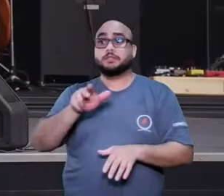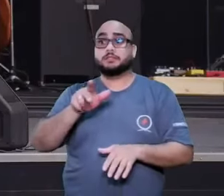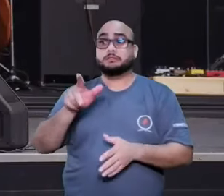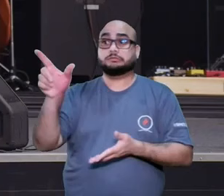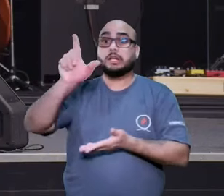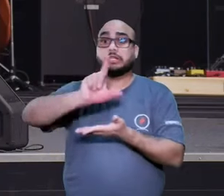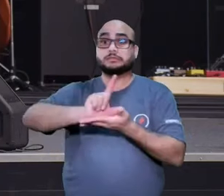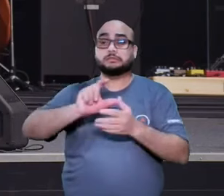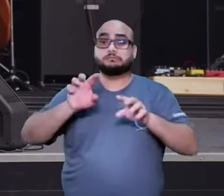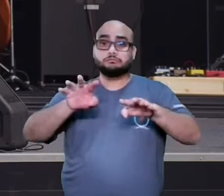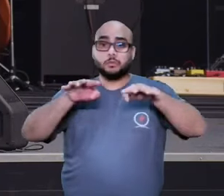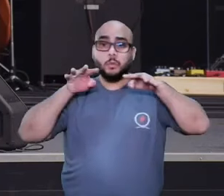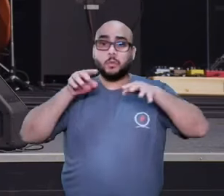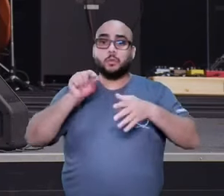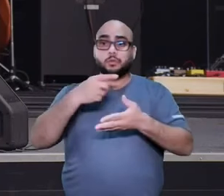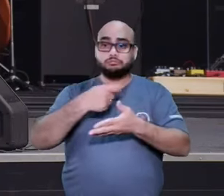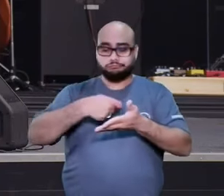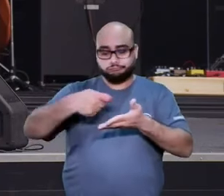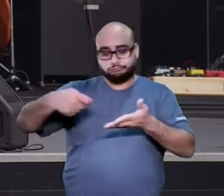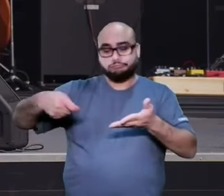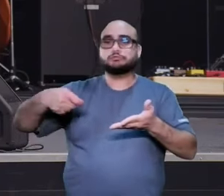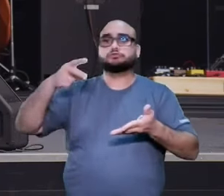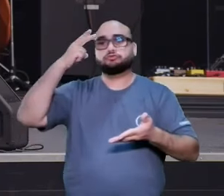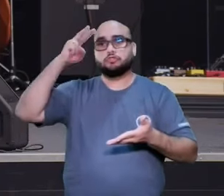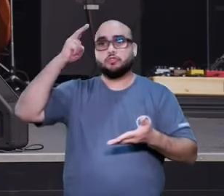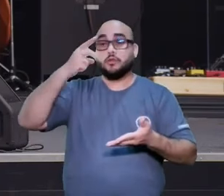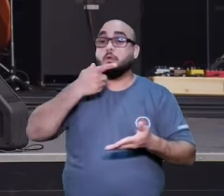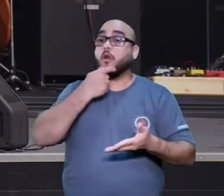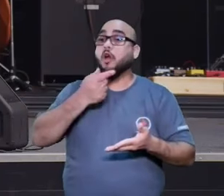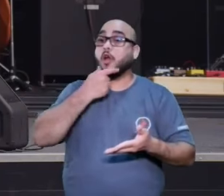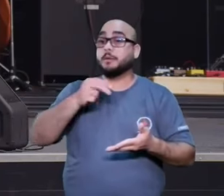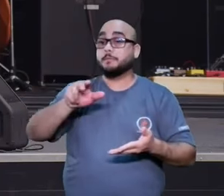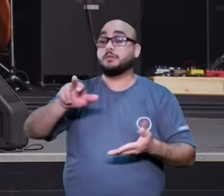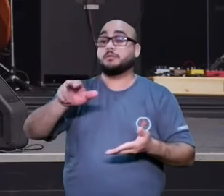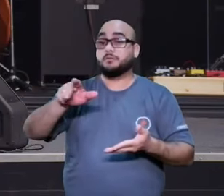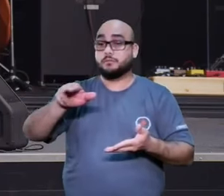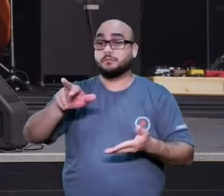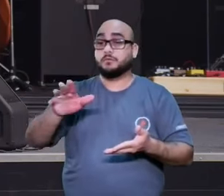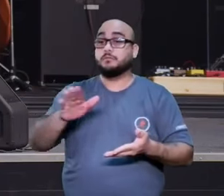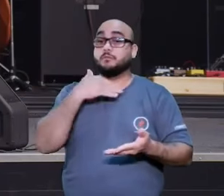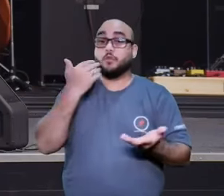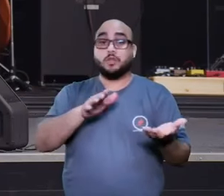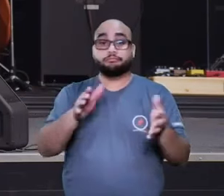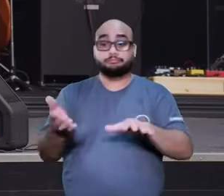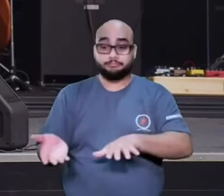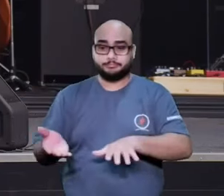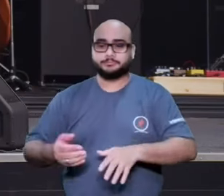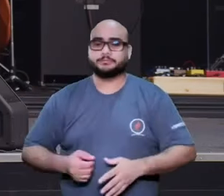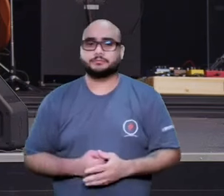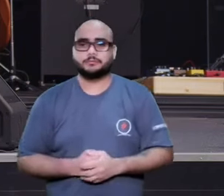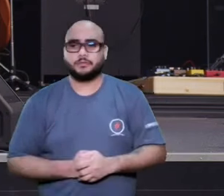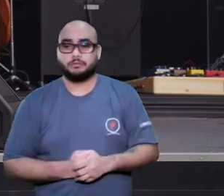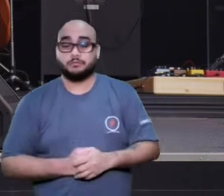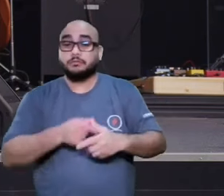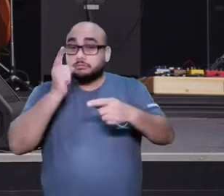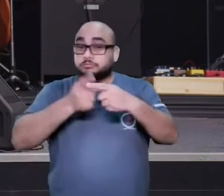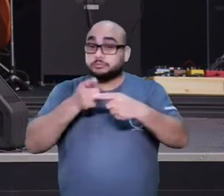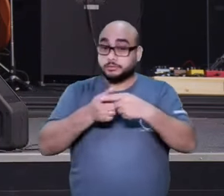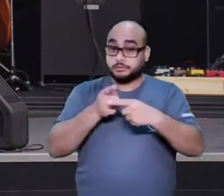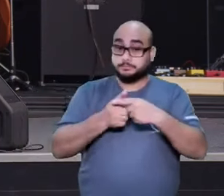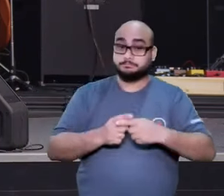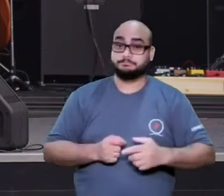assim irmã do defunto E por que que o Espírito de Deus inspirou o